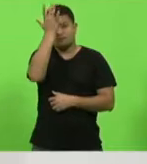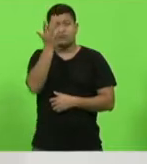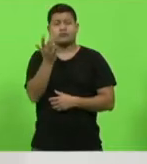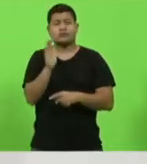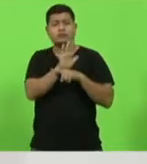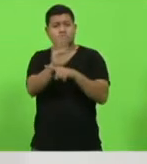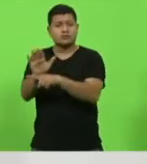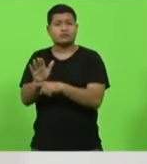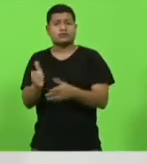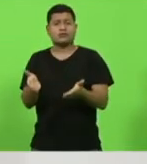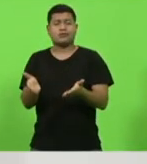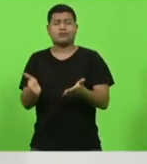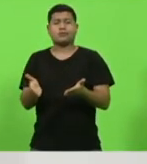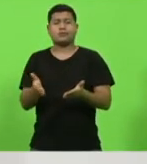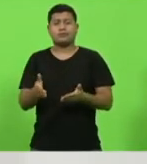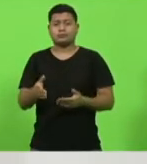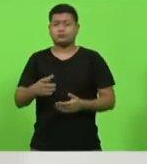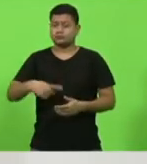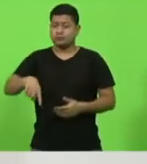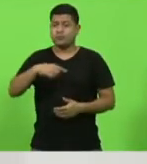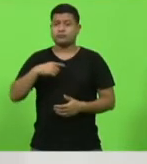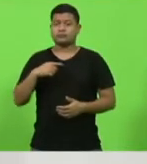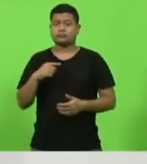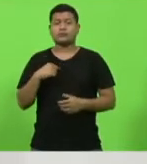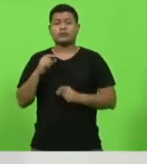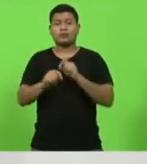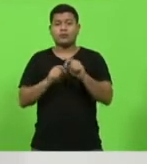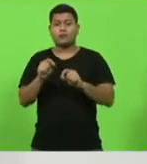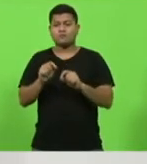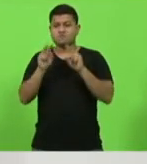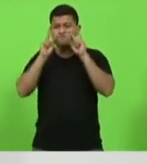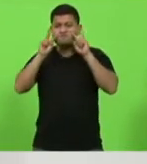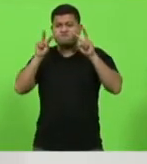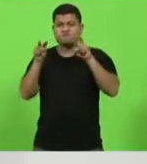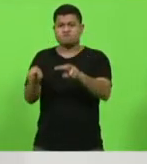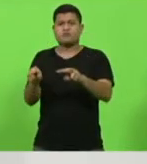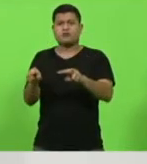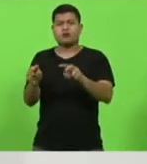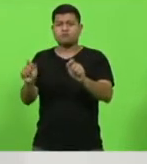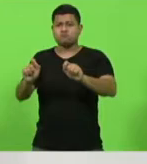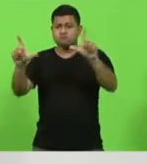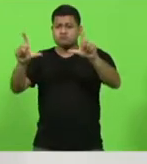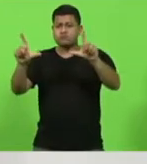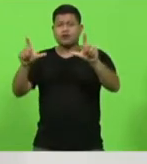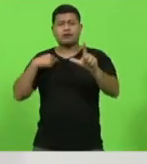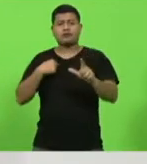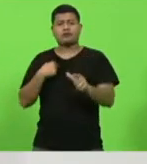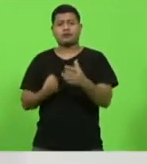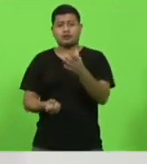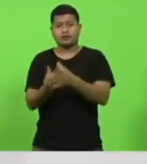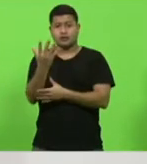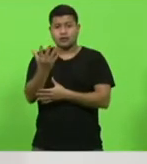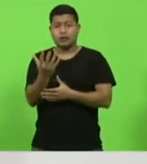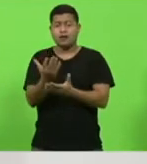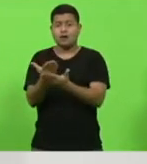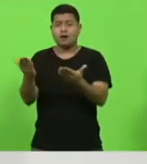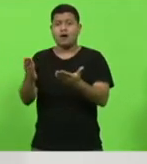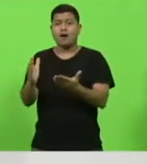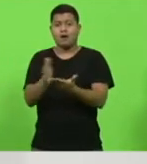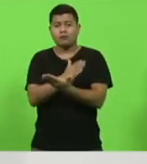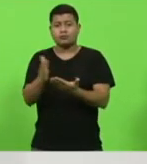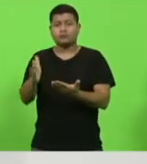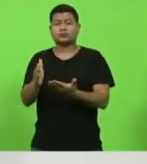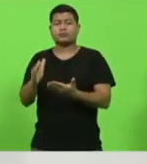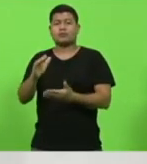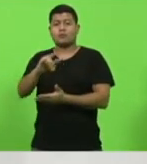e vamos com olhos mais atentos estabelecer determinadas modalidades de